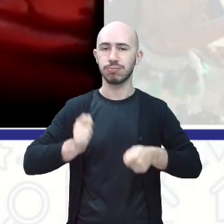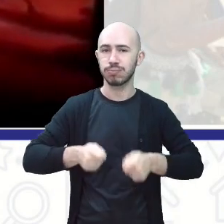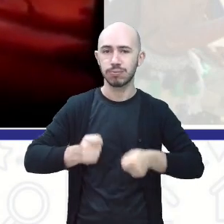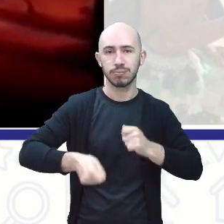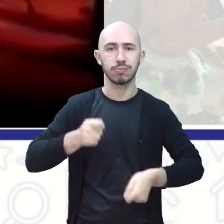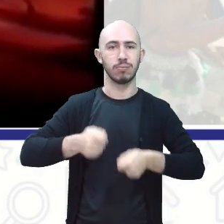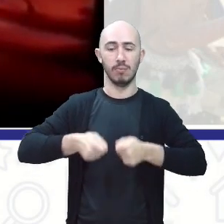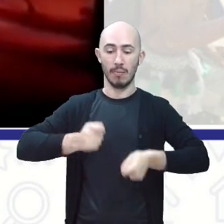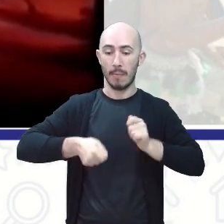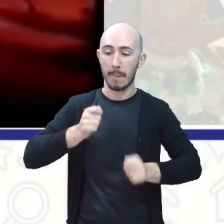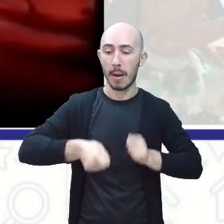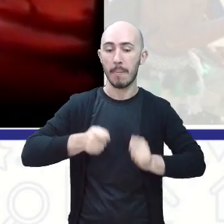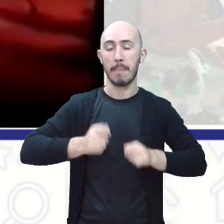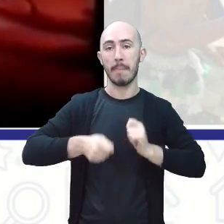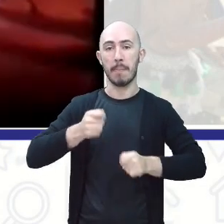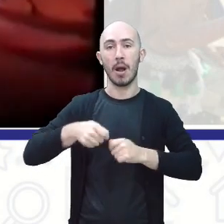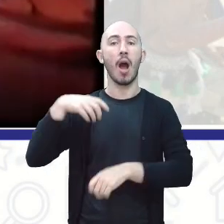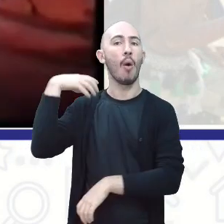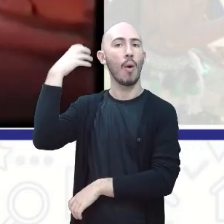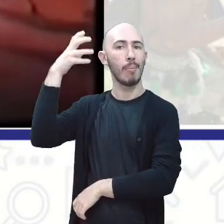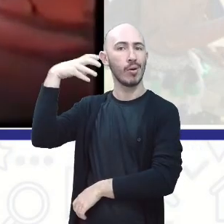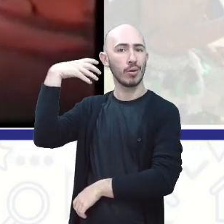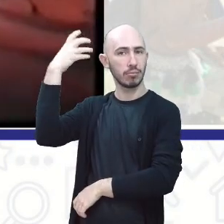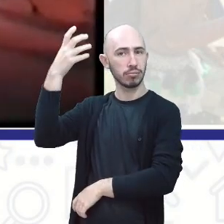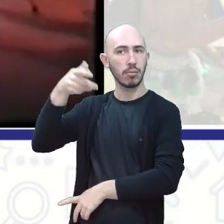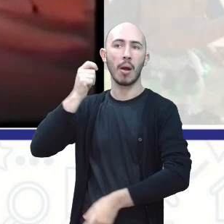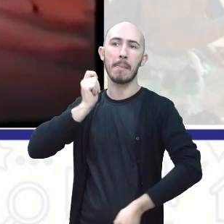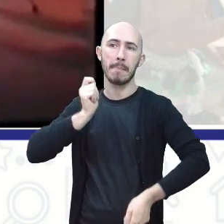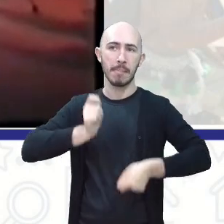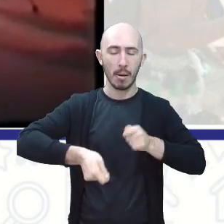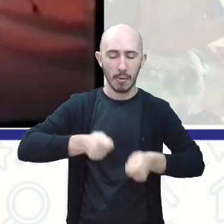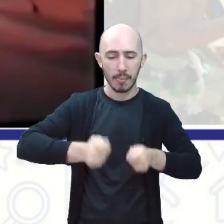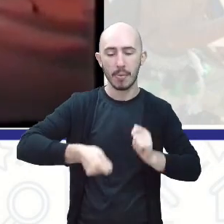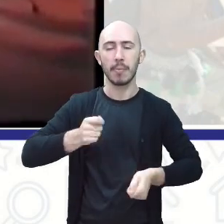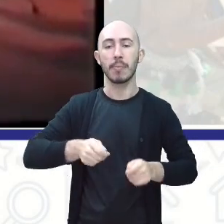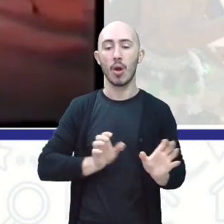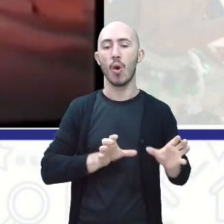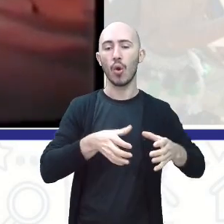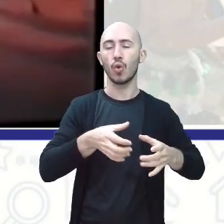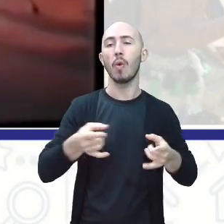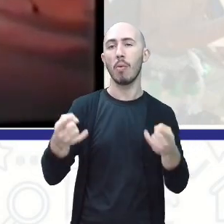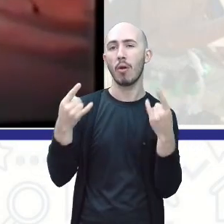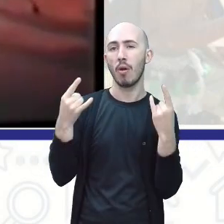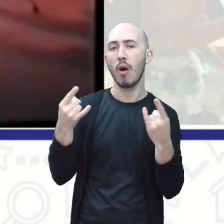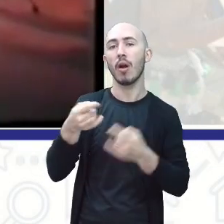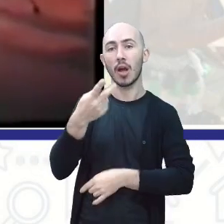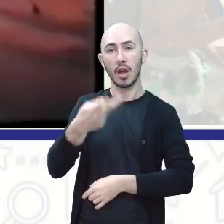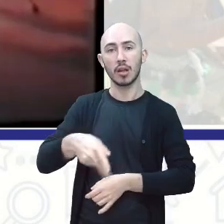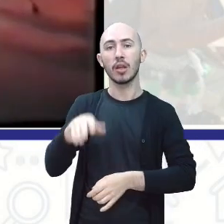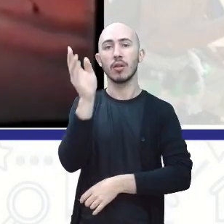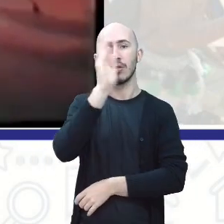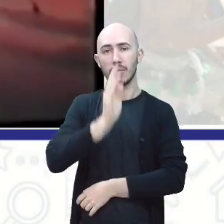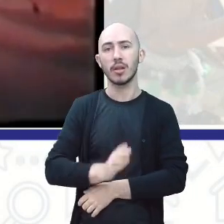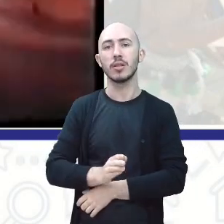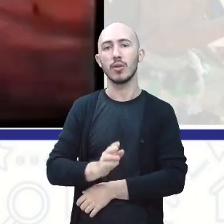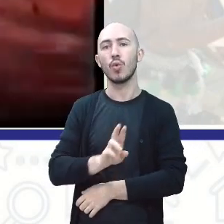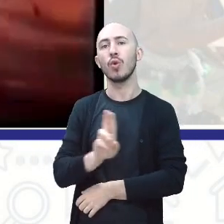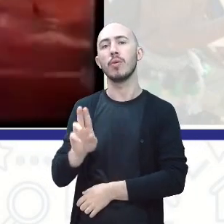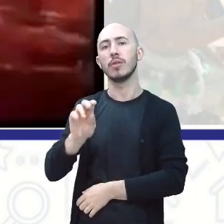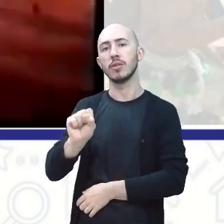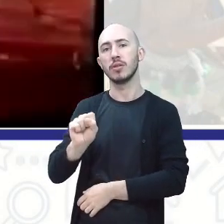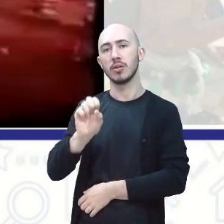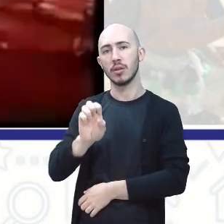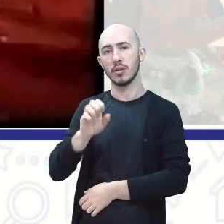é o trecho de uma música da banda de rock brasileira, o Sepultura.